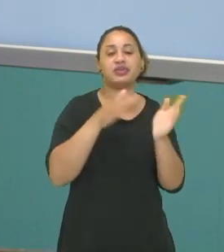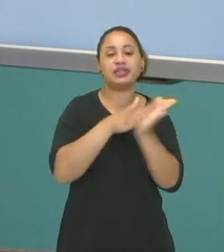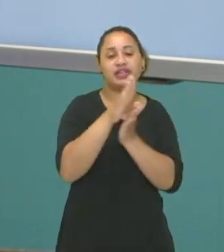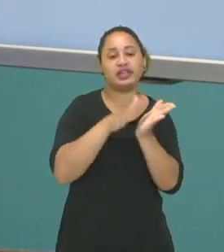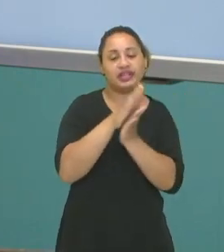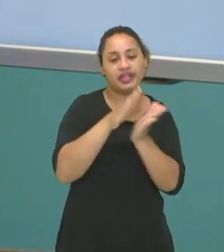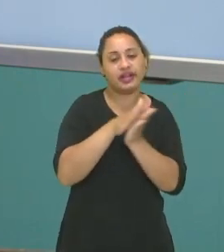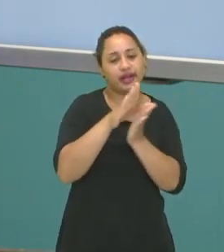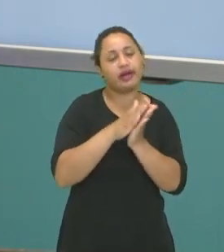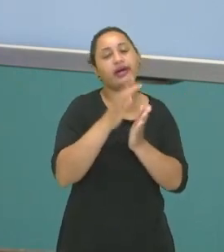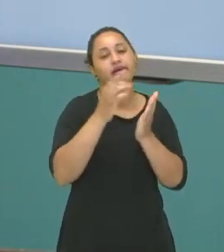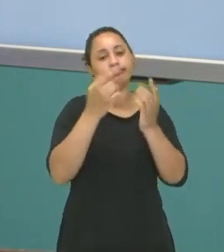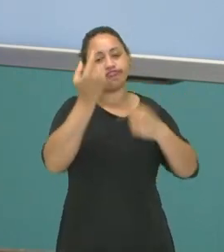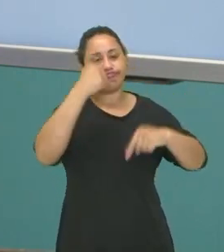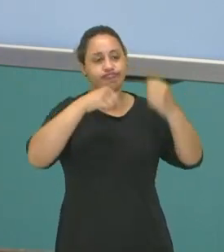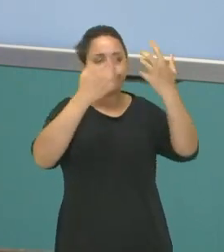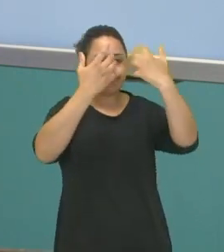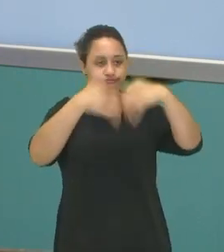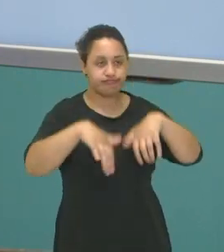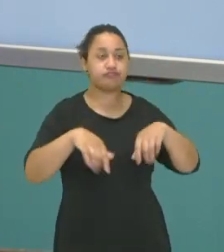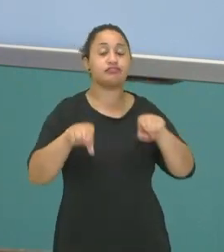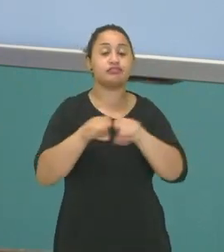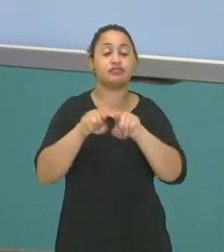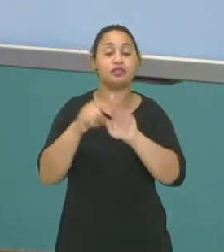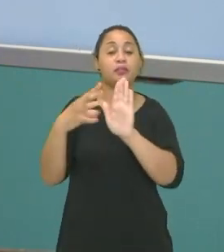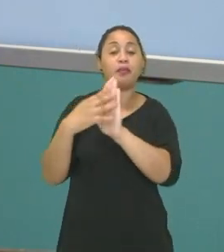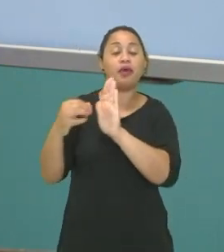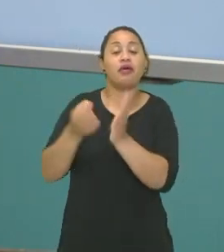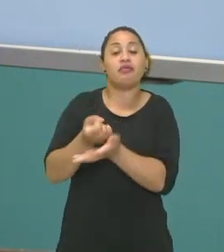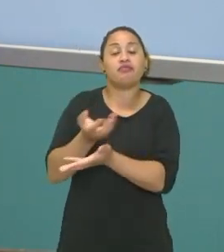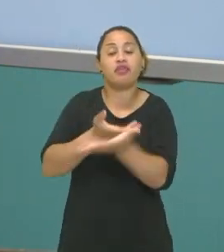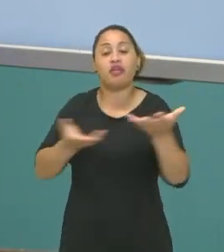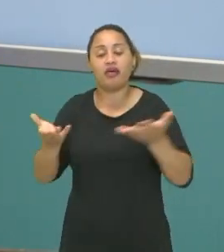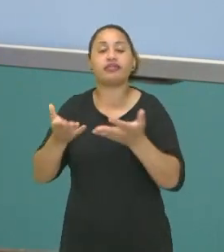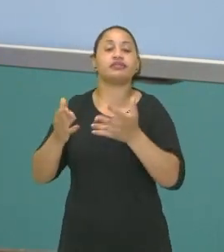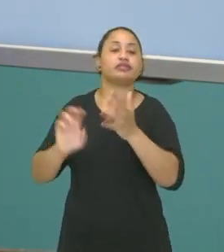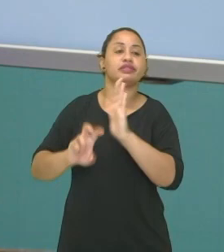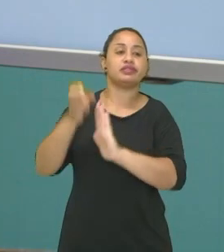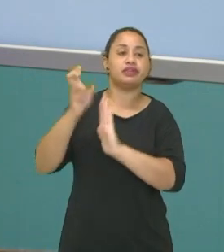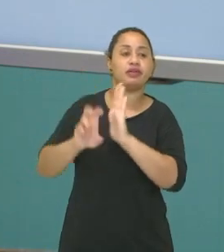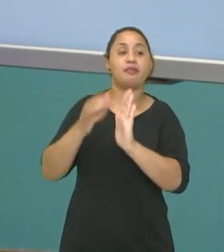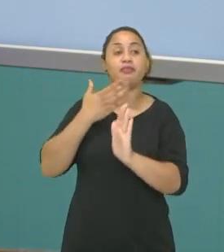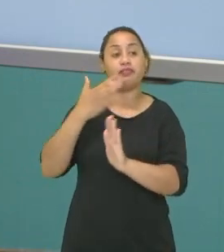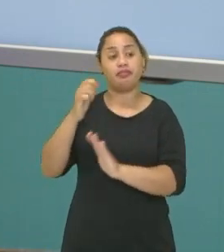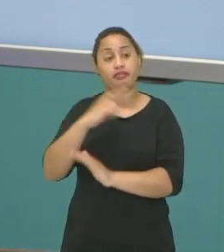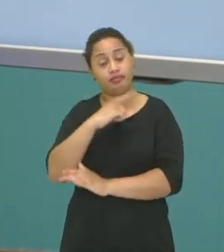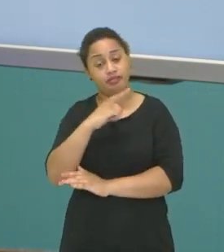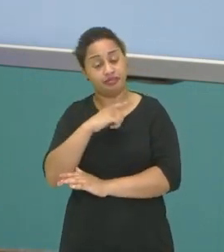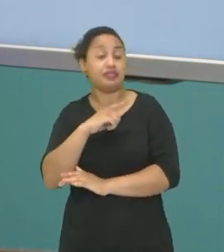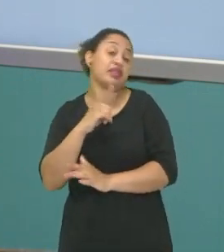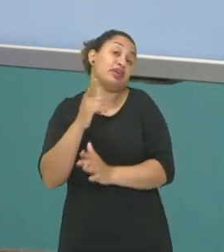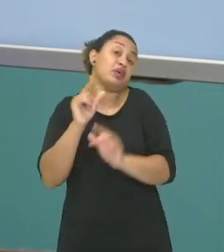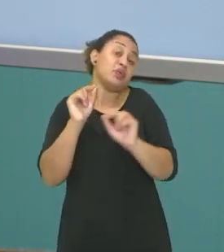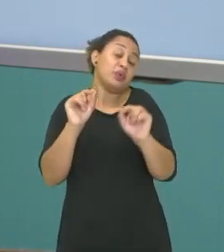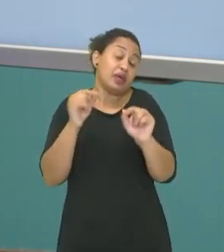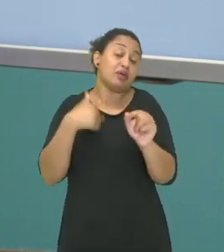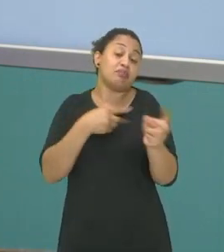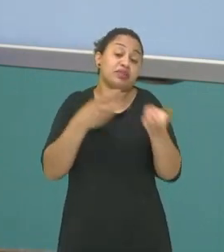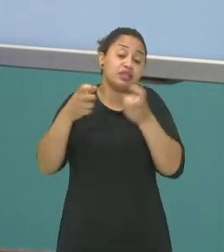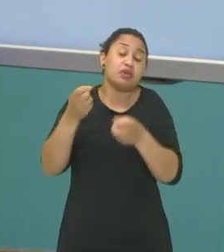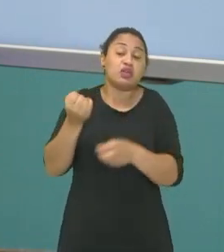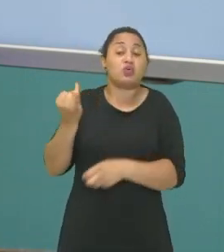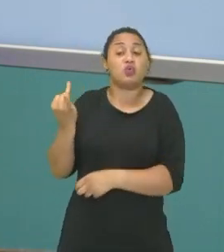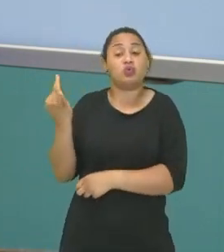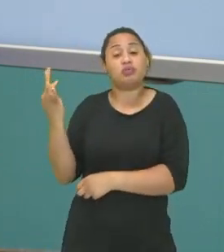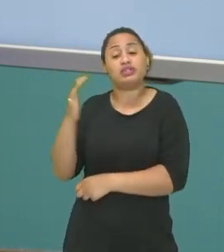do total da bruta, e o modelo de fluxo energético mais adequado que existe, já desconsiderando, né, considerando algumas situações ali